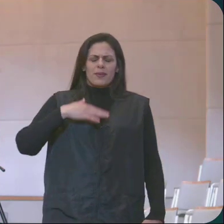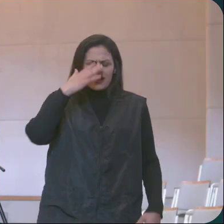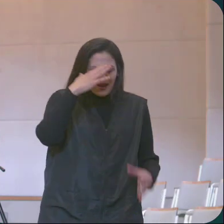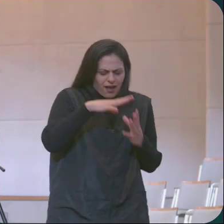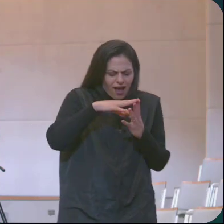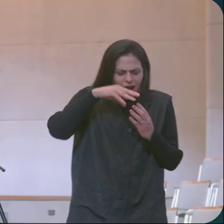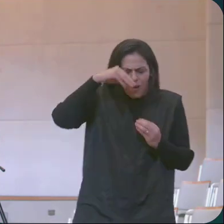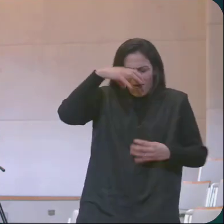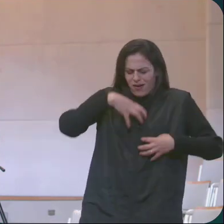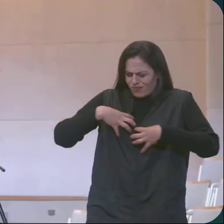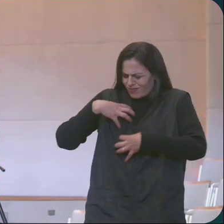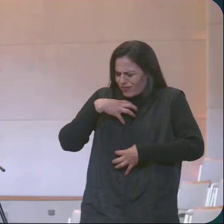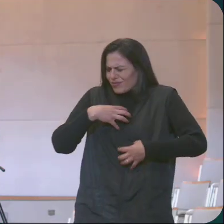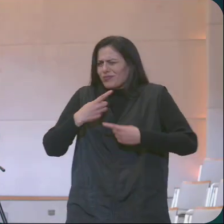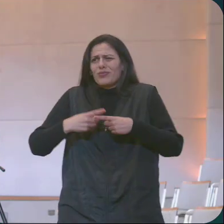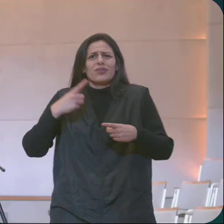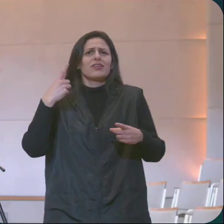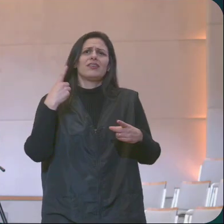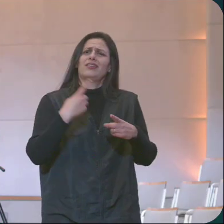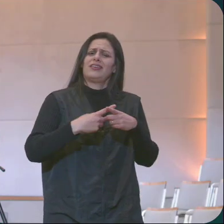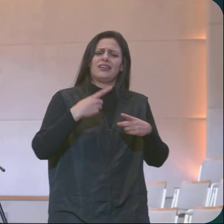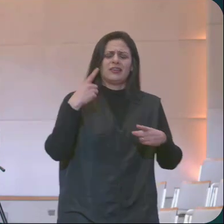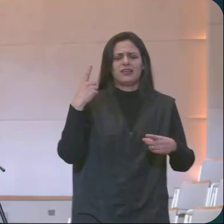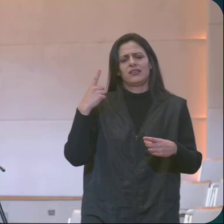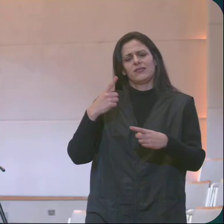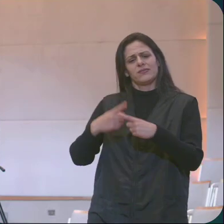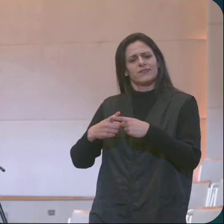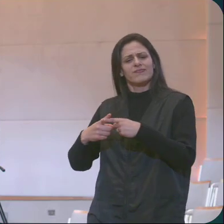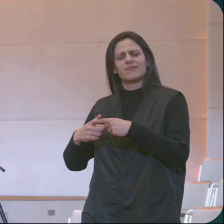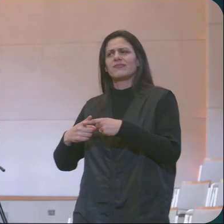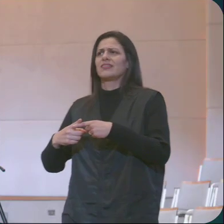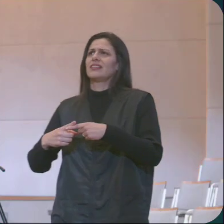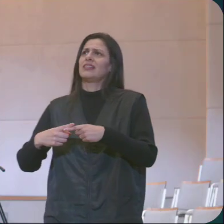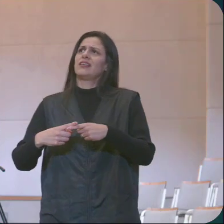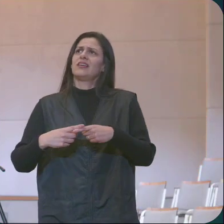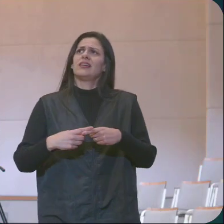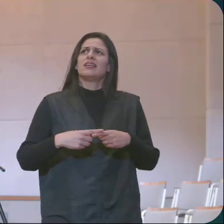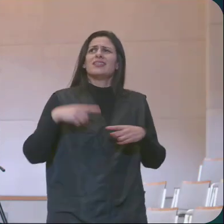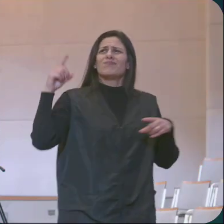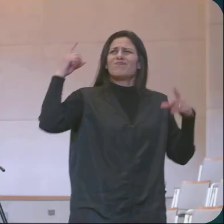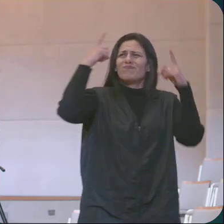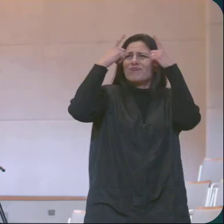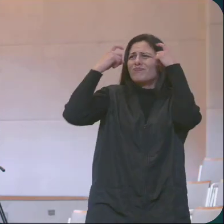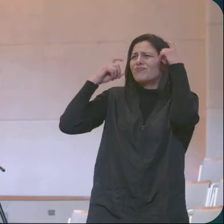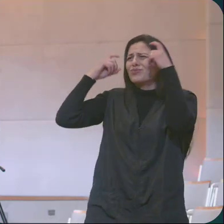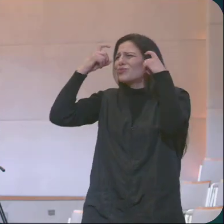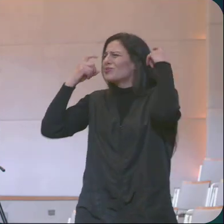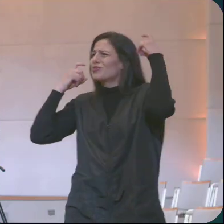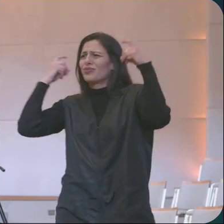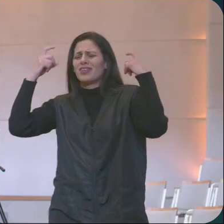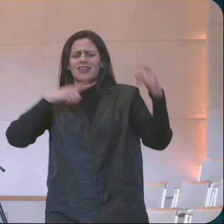Aflita minha alma, porque estás assim perturbada?